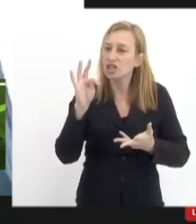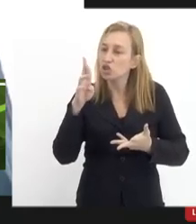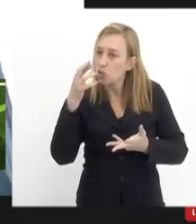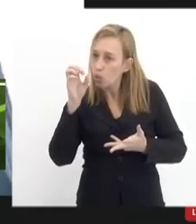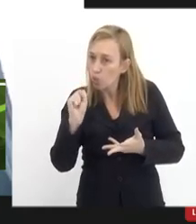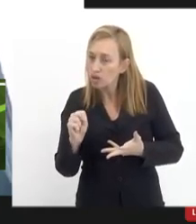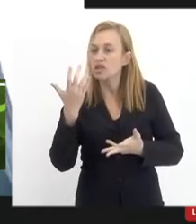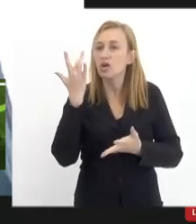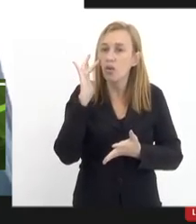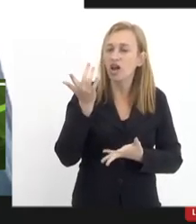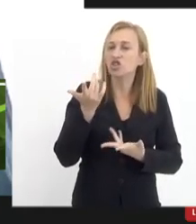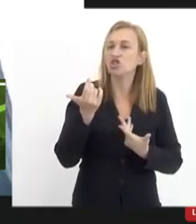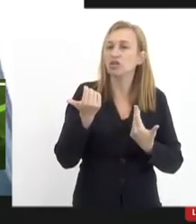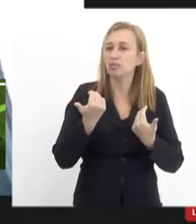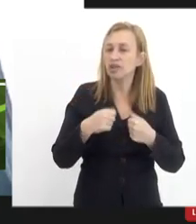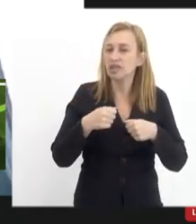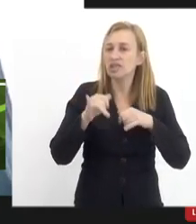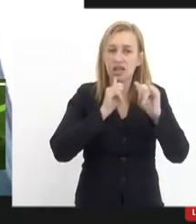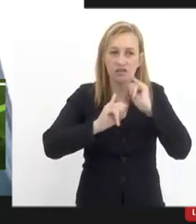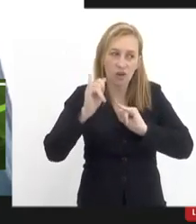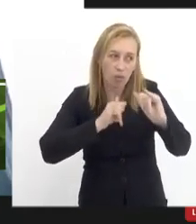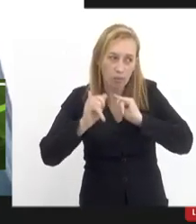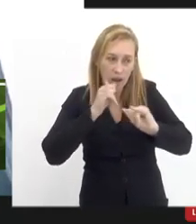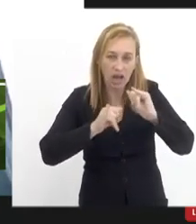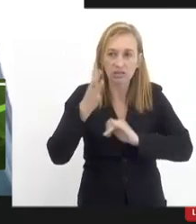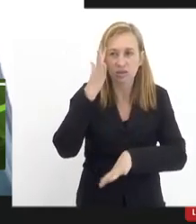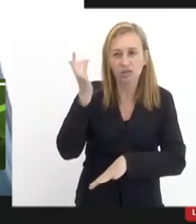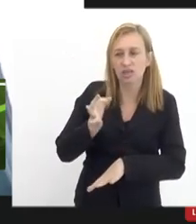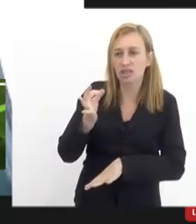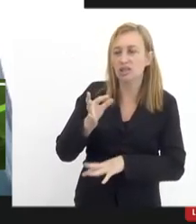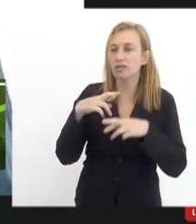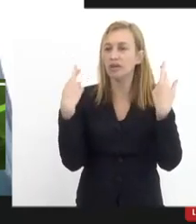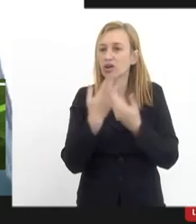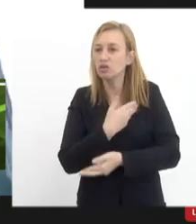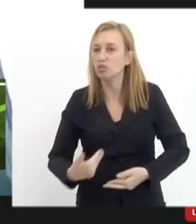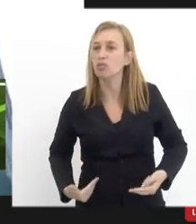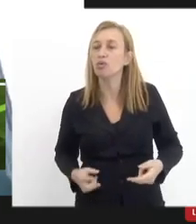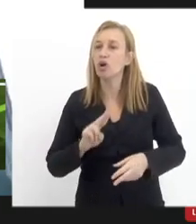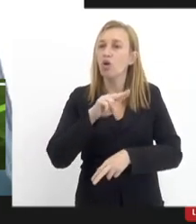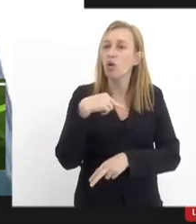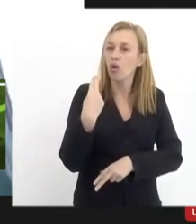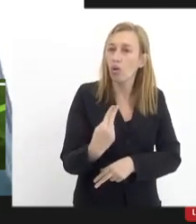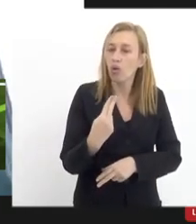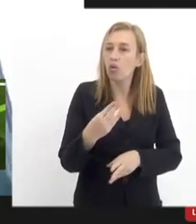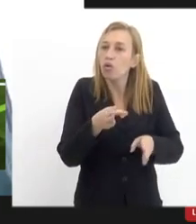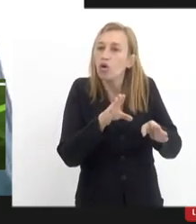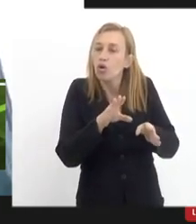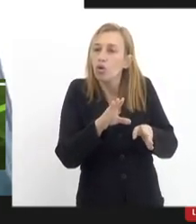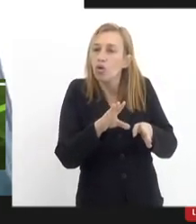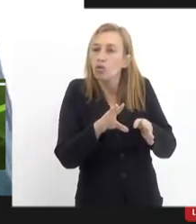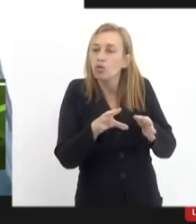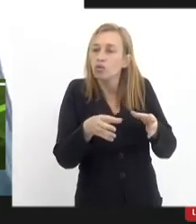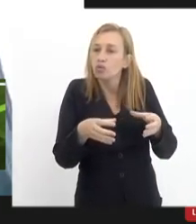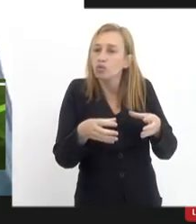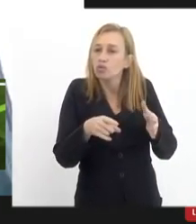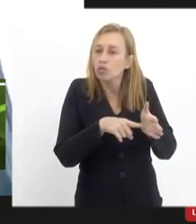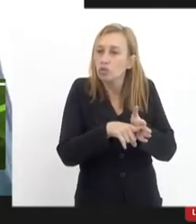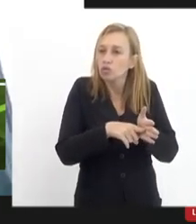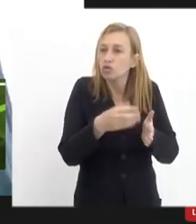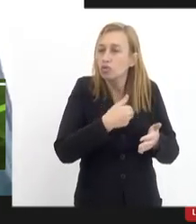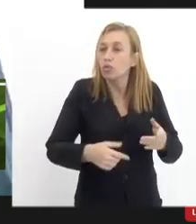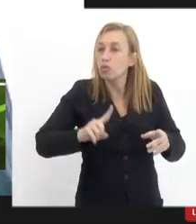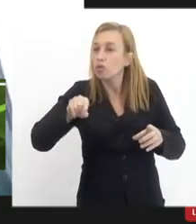eles têm que ser informados, não sei se é através dessa audiência pública ou se uma consulta pública por